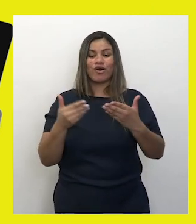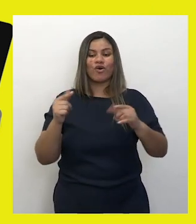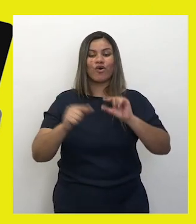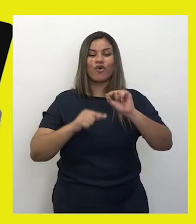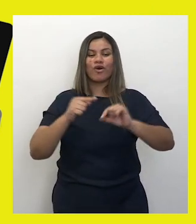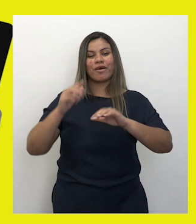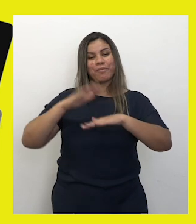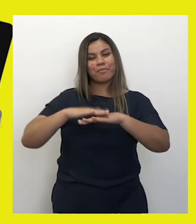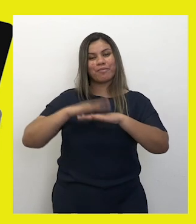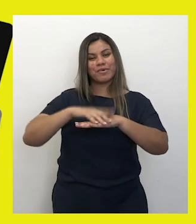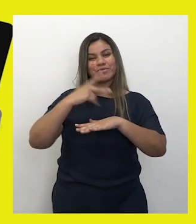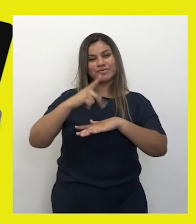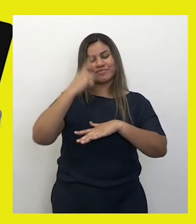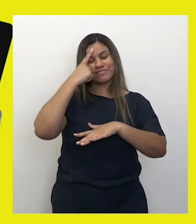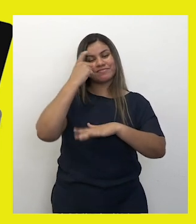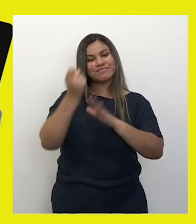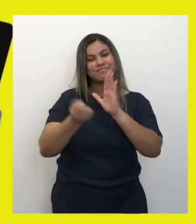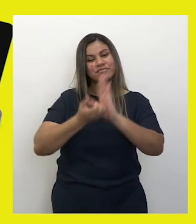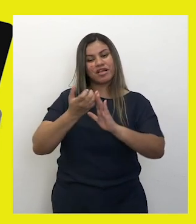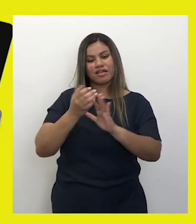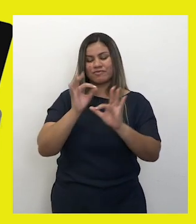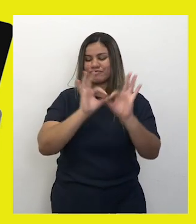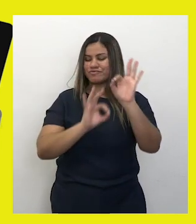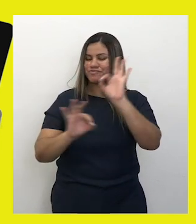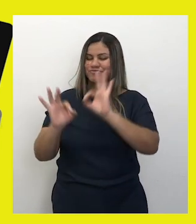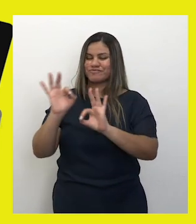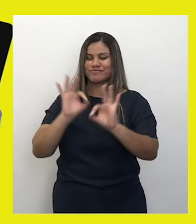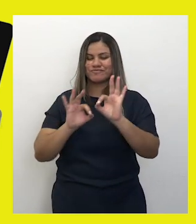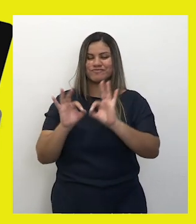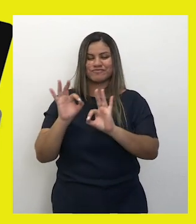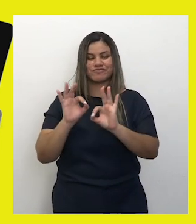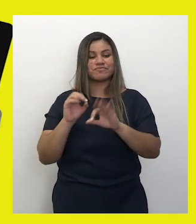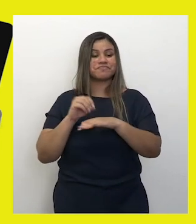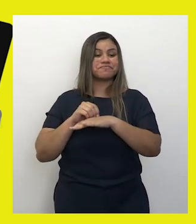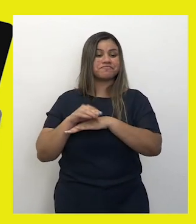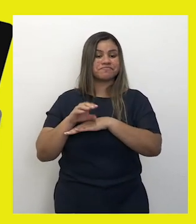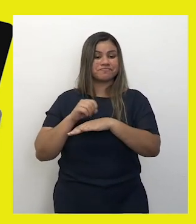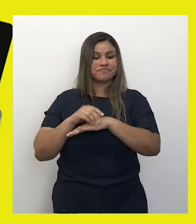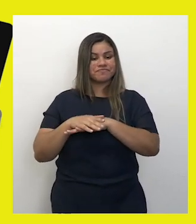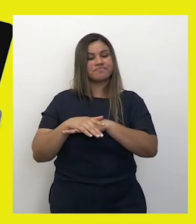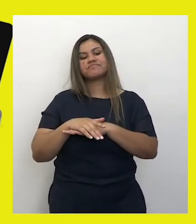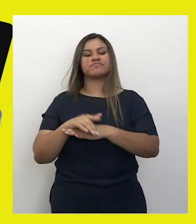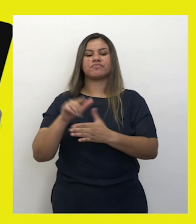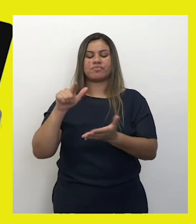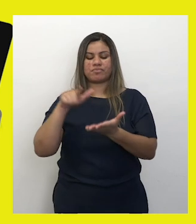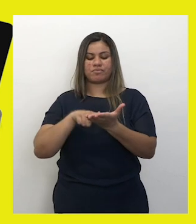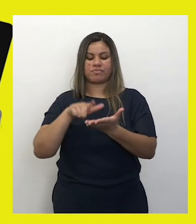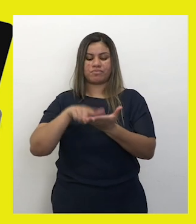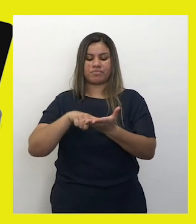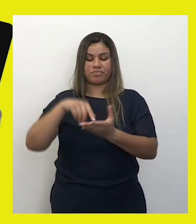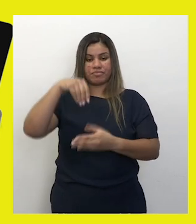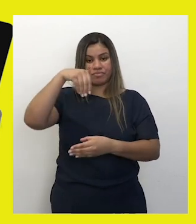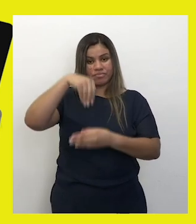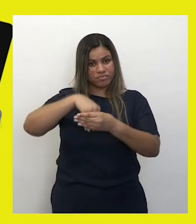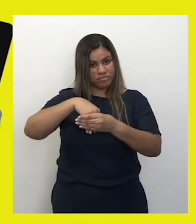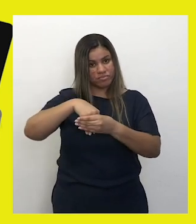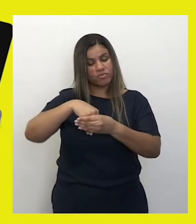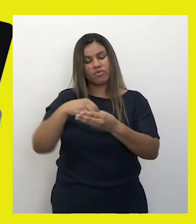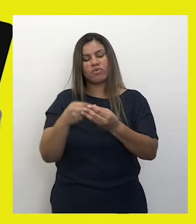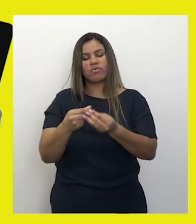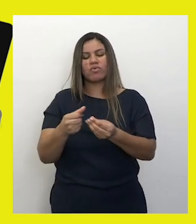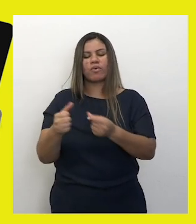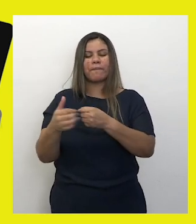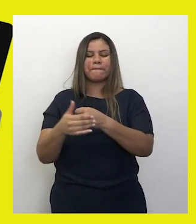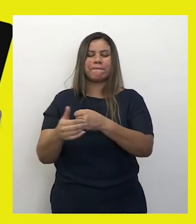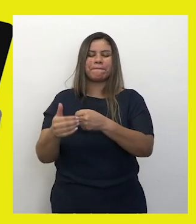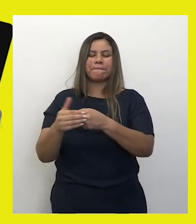sua criatividade para decorá-la. Sugestão: coloque o papel de seda dentro da sua sacolinha. Para